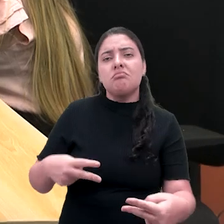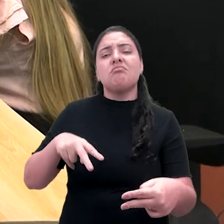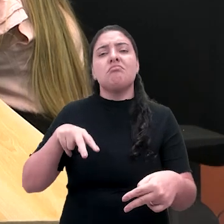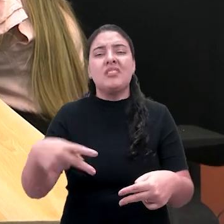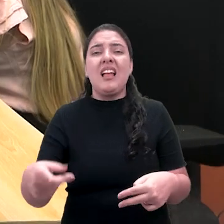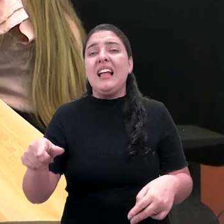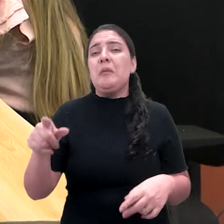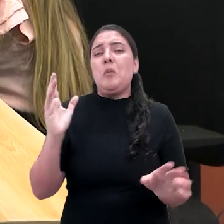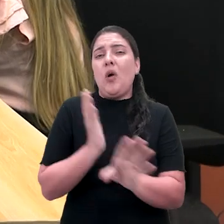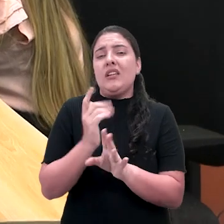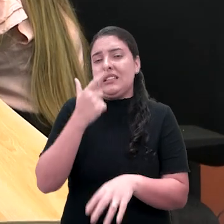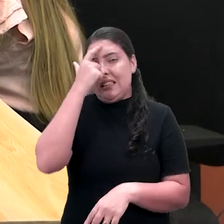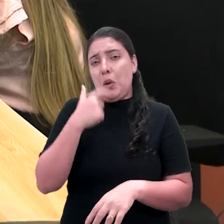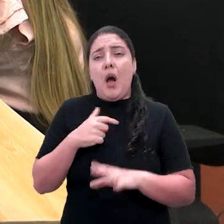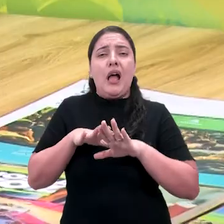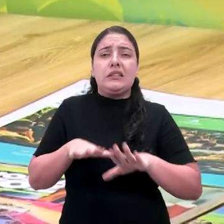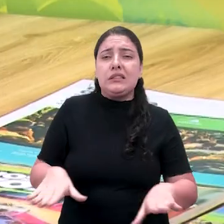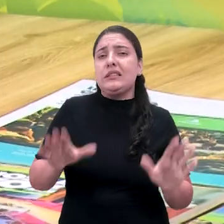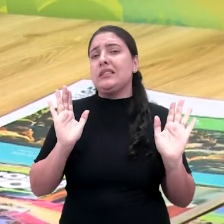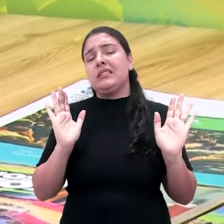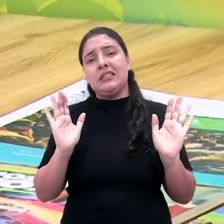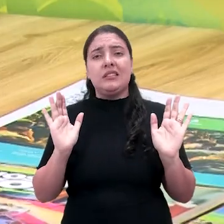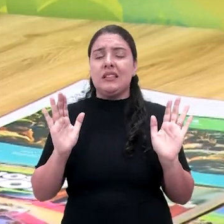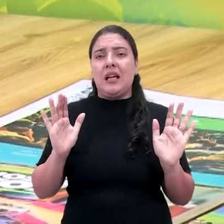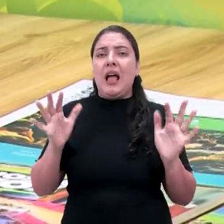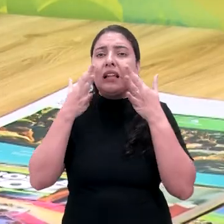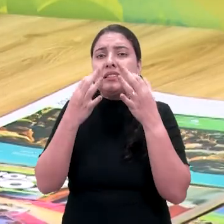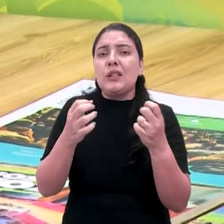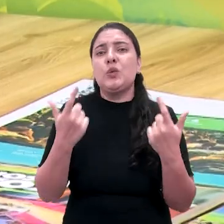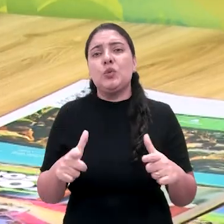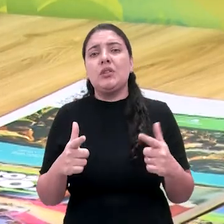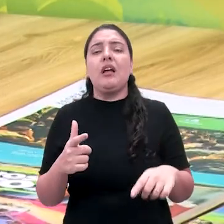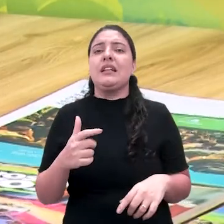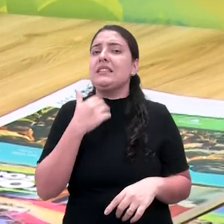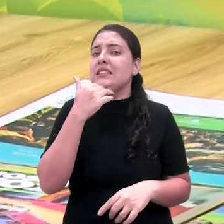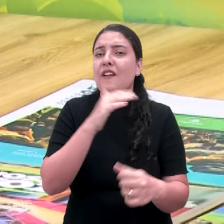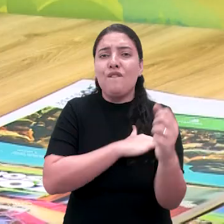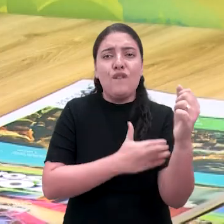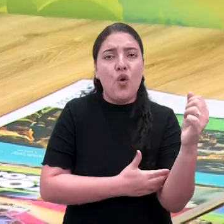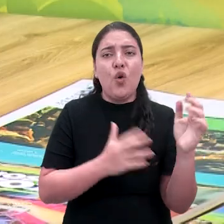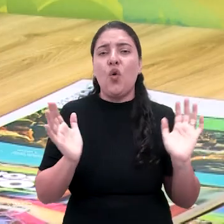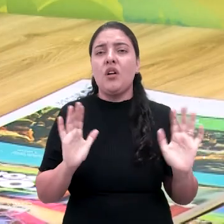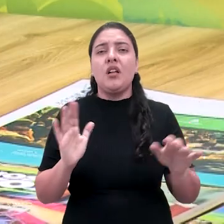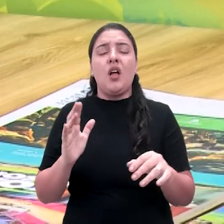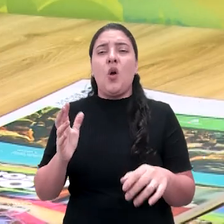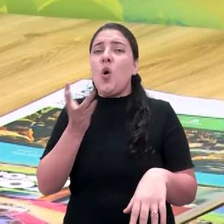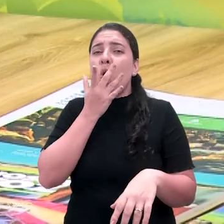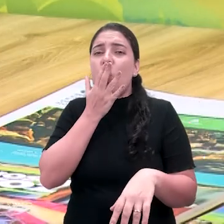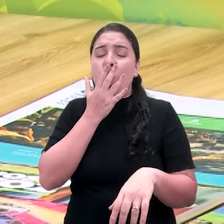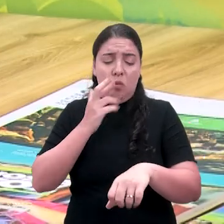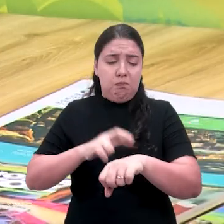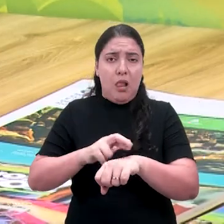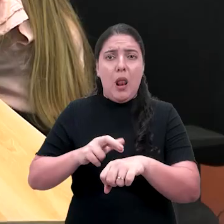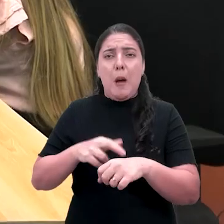a desastrada, a que não presta atenção. Sem força. Sempre roxa, tomando vitaminas e